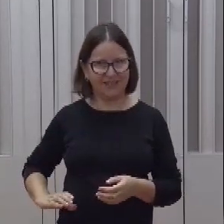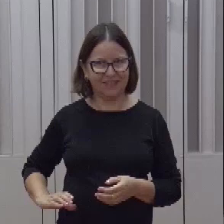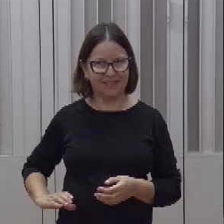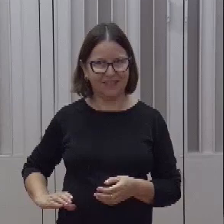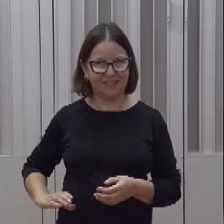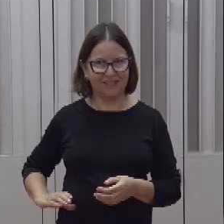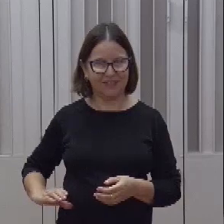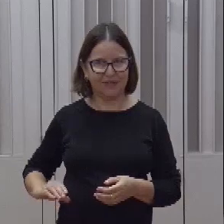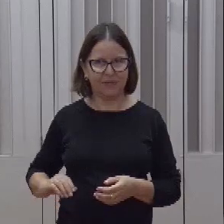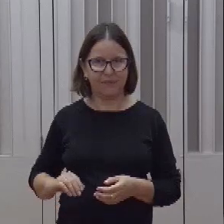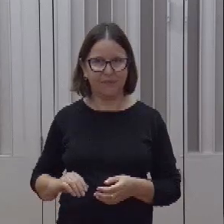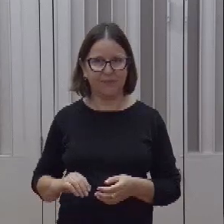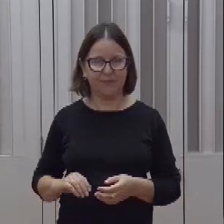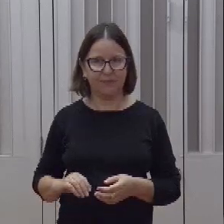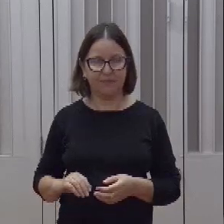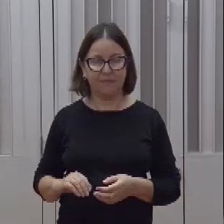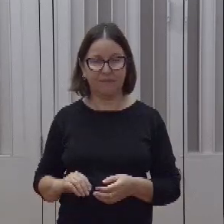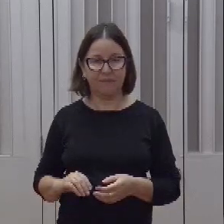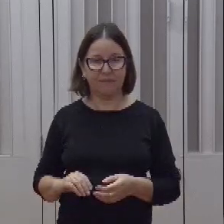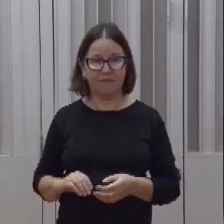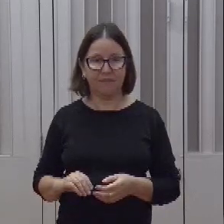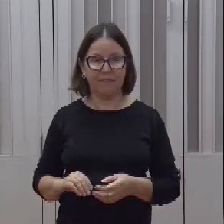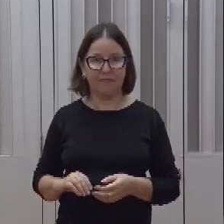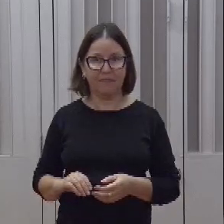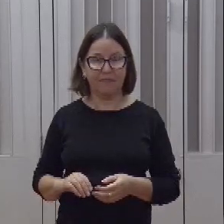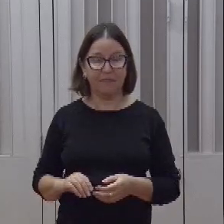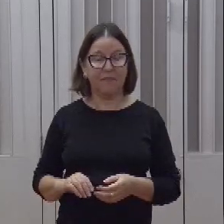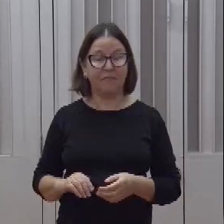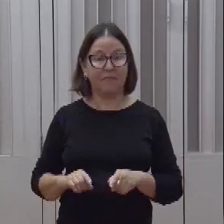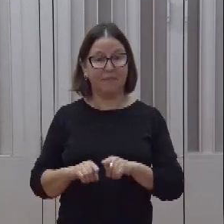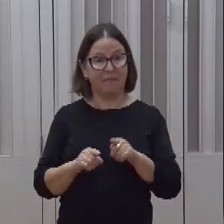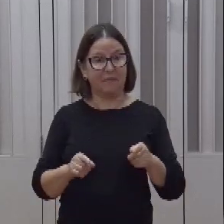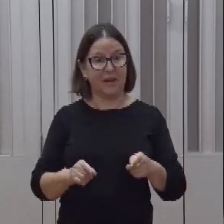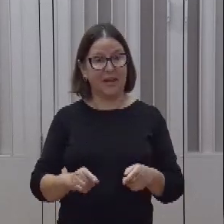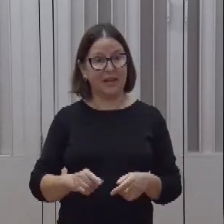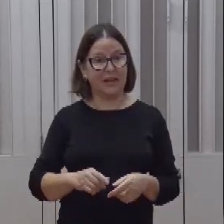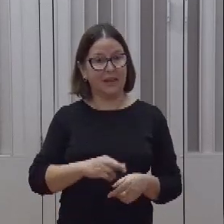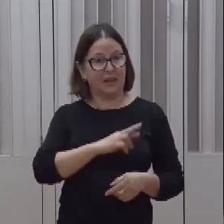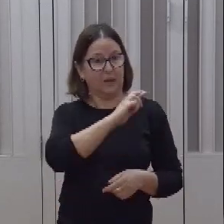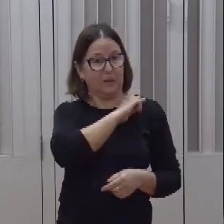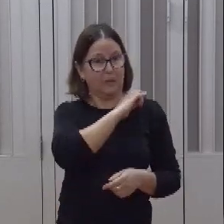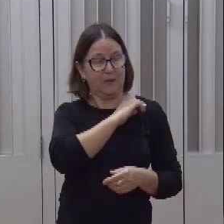e é o papel do cristão como frutífero,